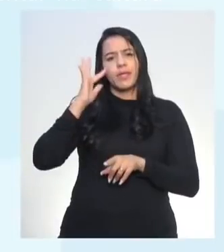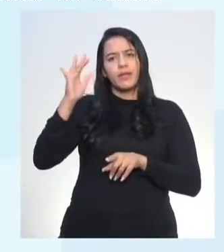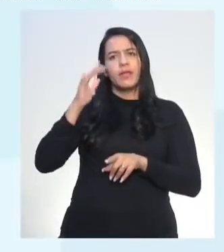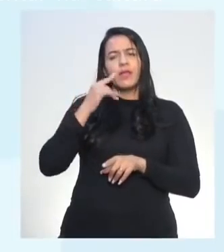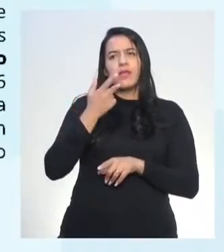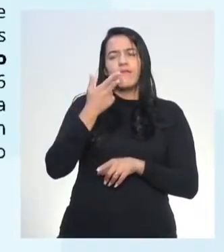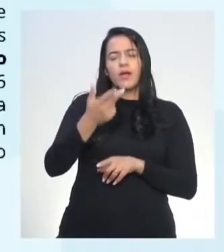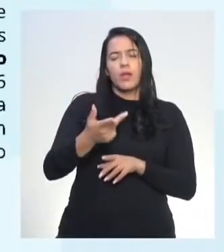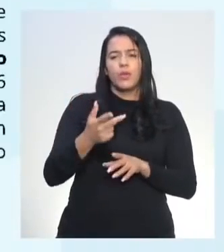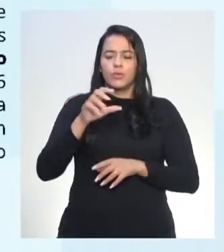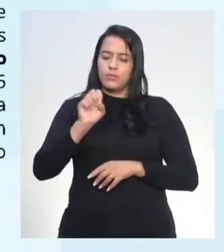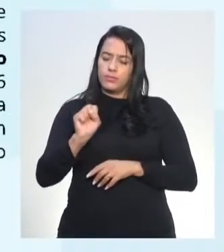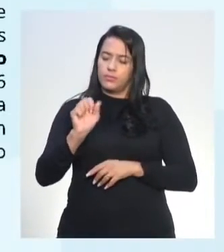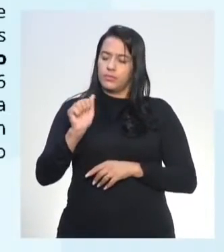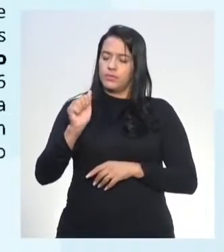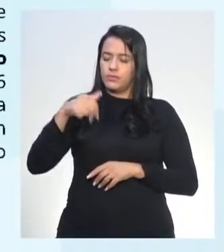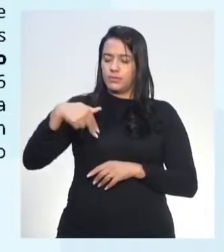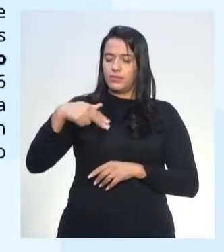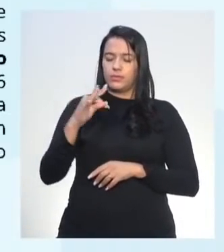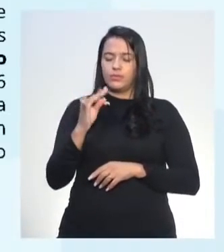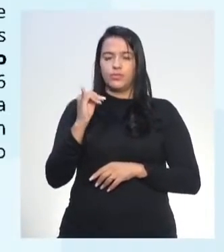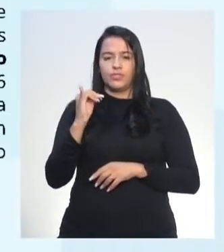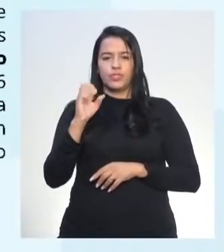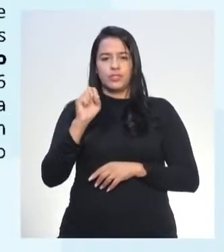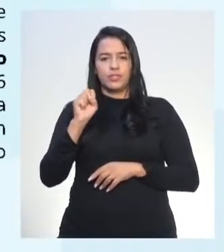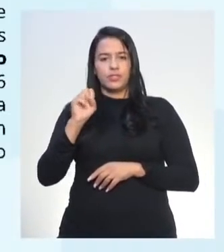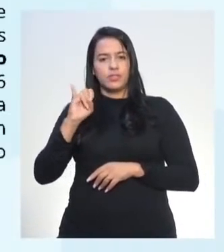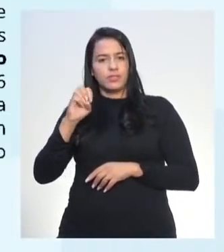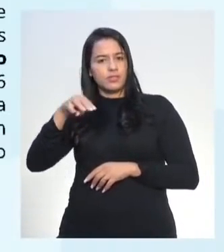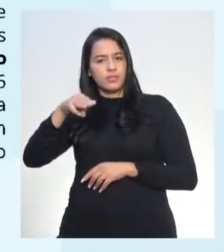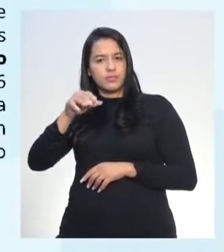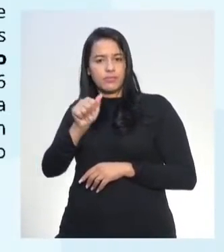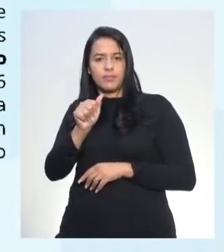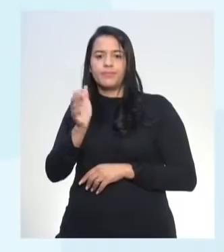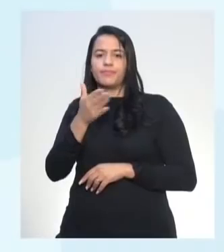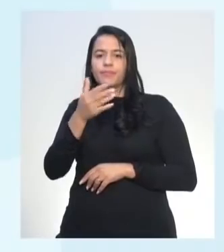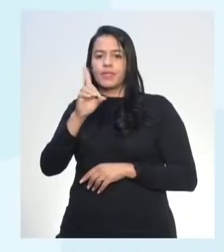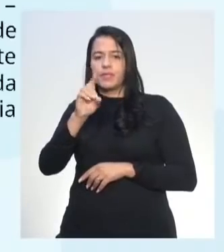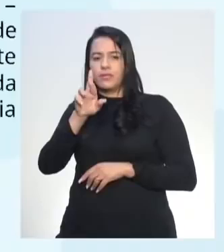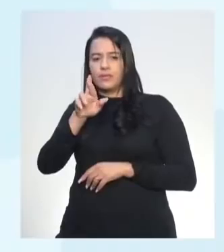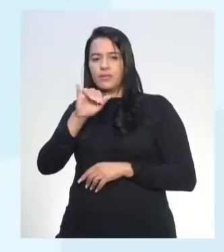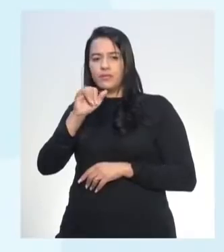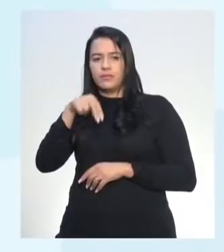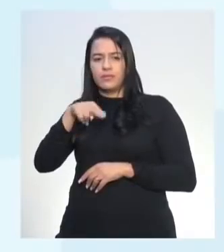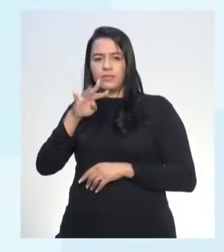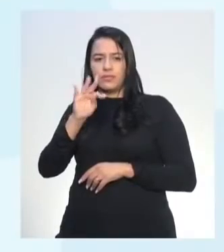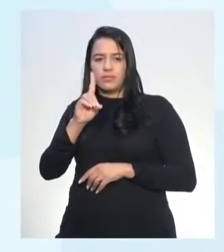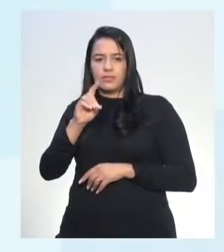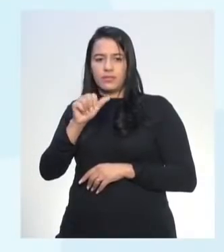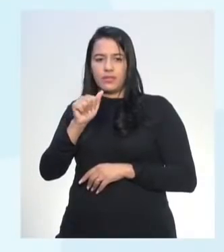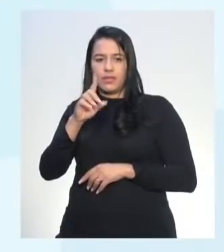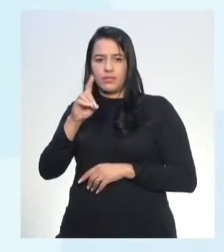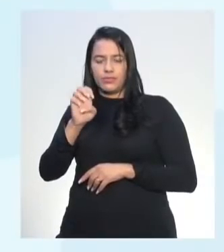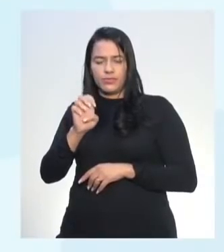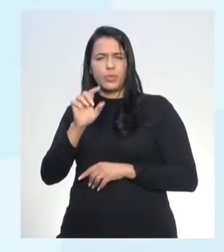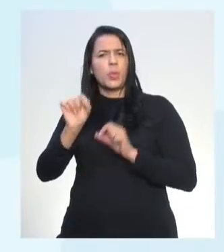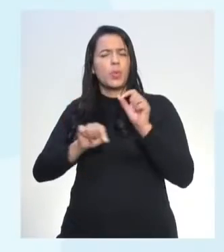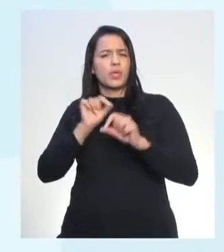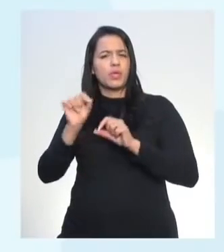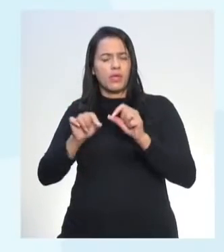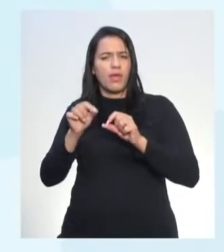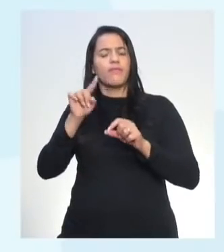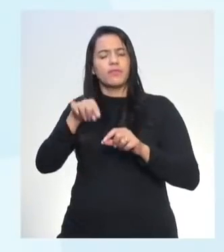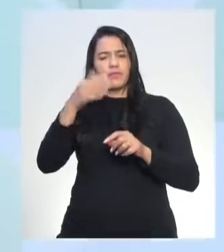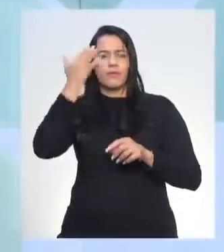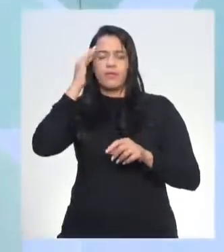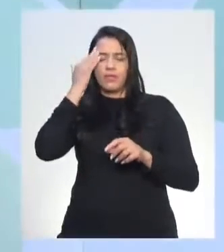Santíssima Trindade, né? Acho que desse primeiro texto, talvez seja essas palavras. Pode voltar para mim?